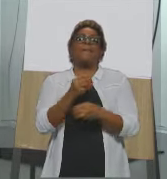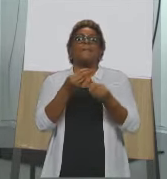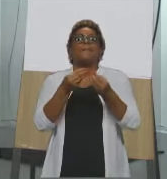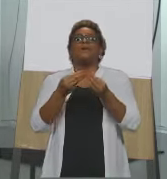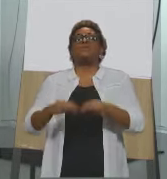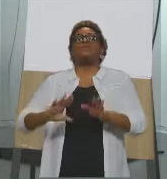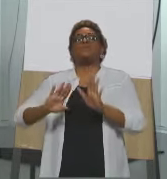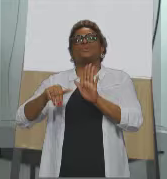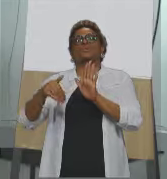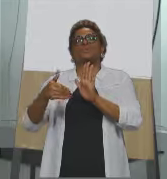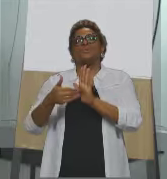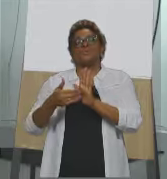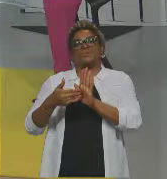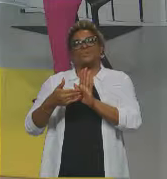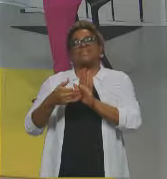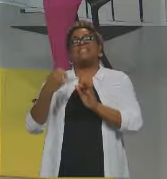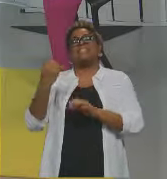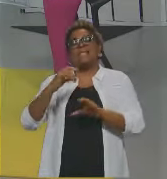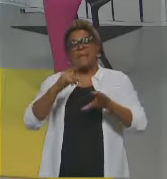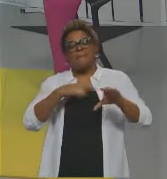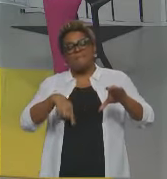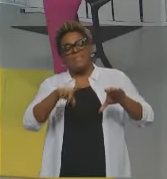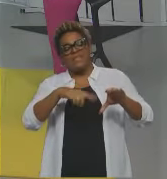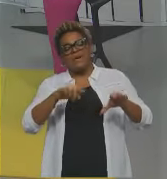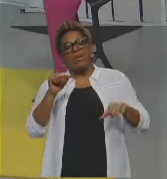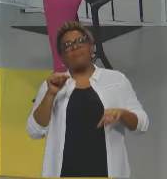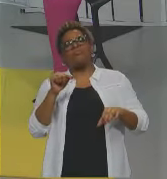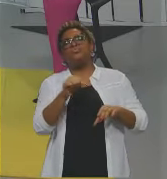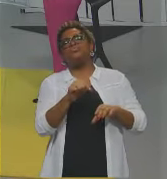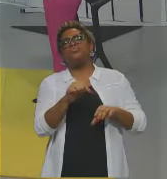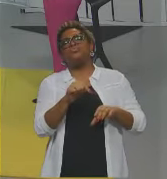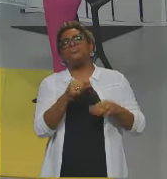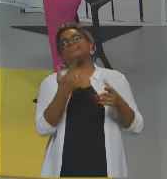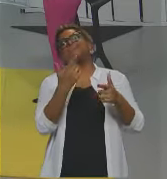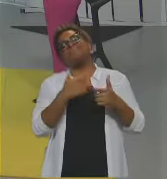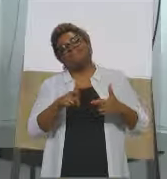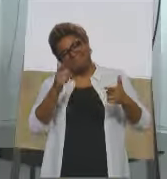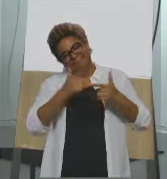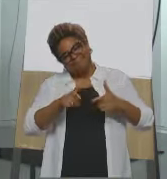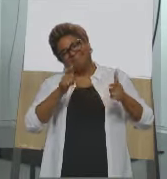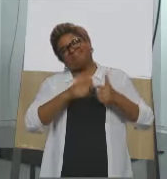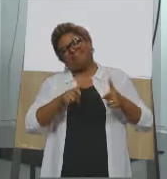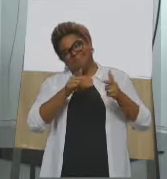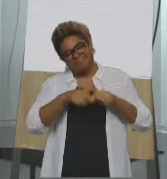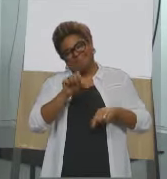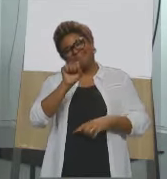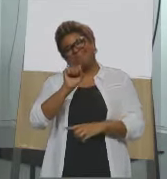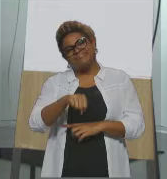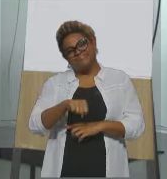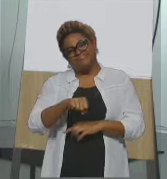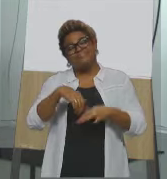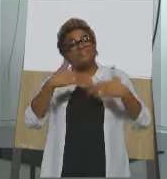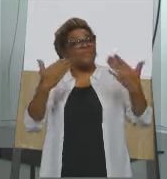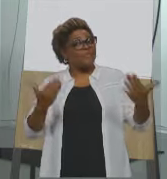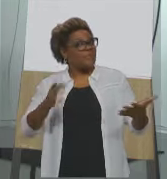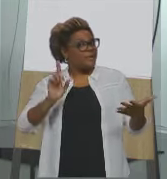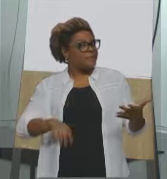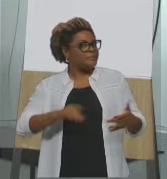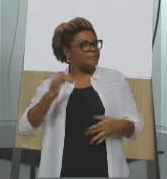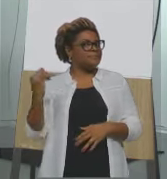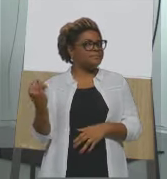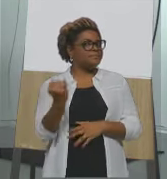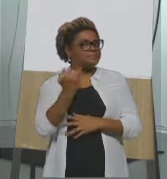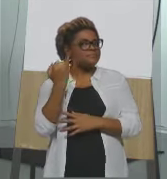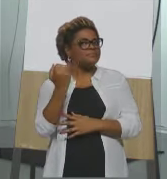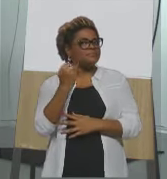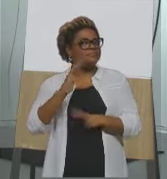pneu furou, já deu problema, né? No carro todo. A sua viagem já foi cancelada. Já foi cancelada. Então, é importante que